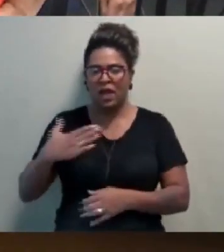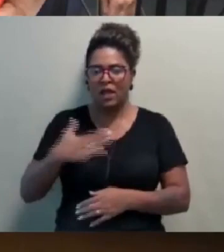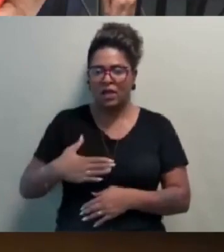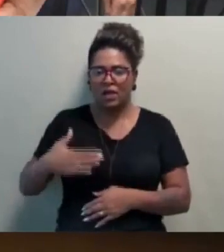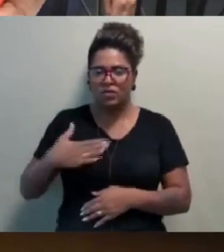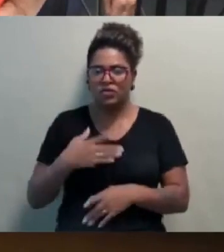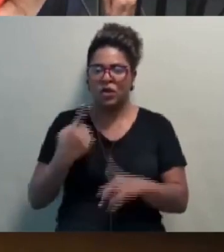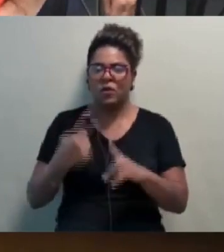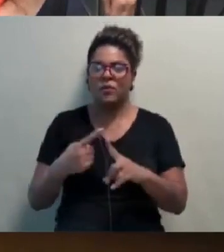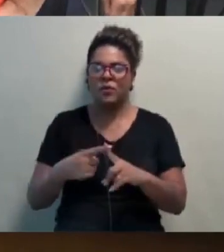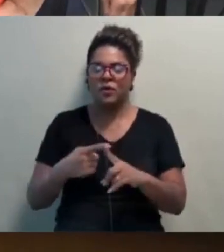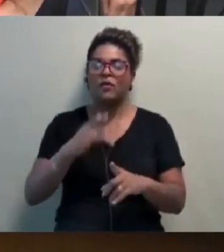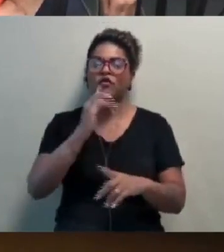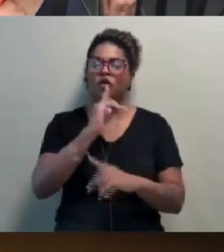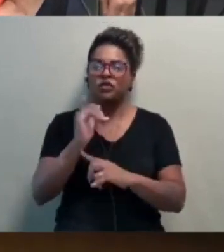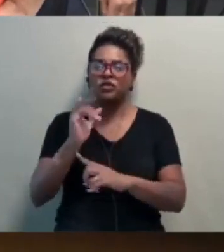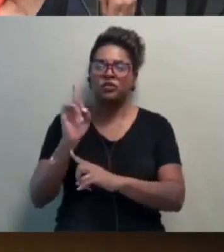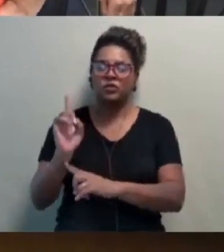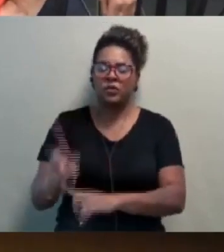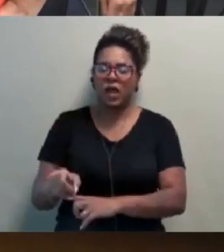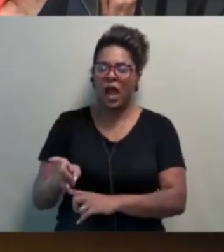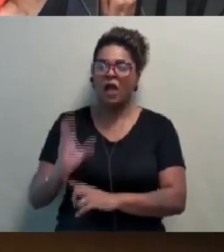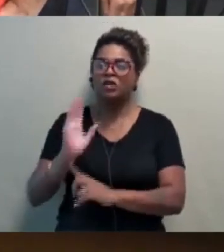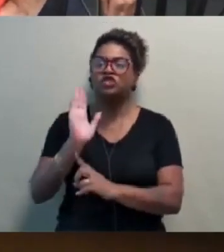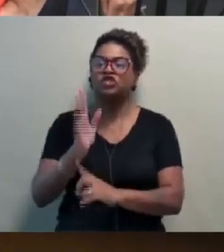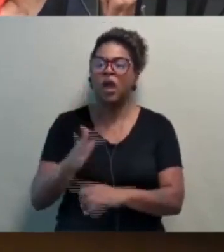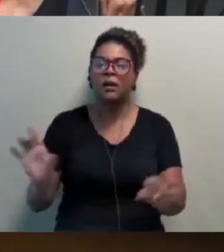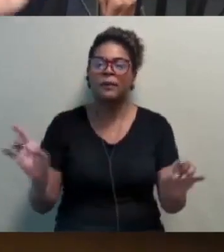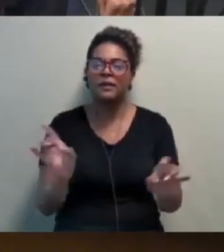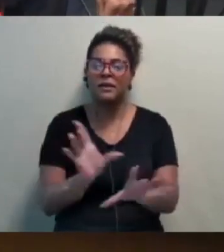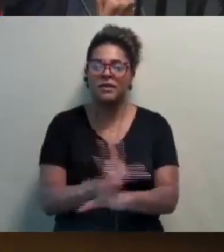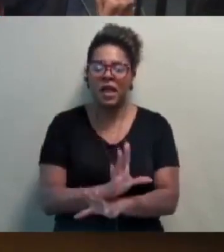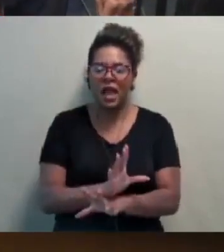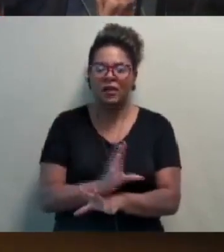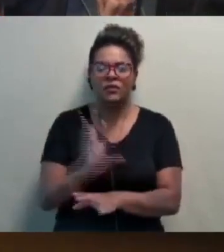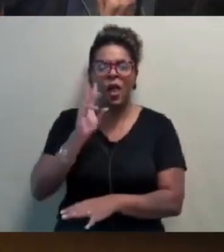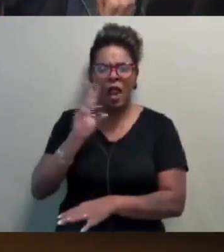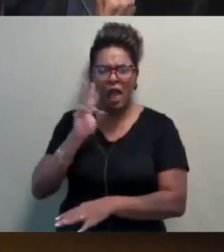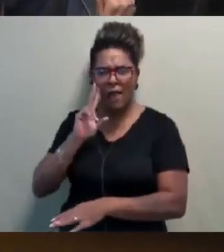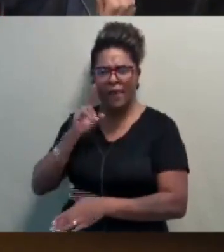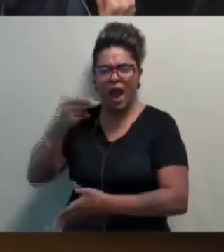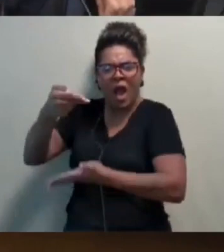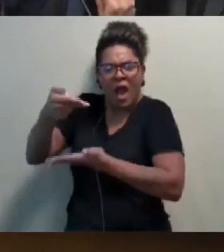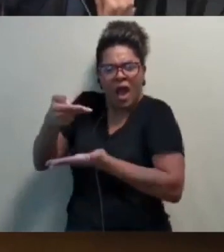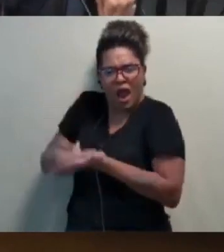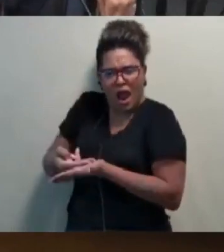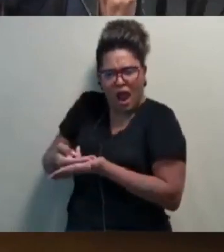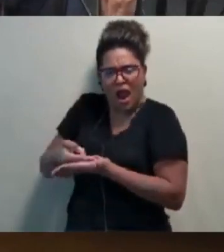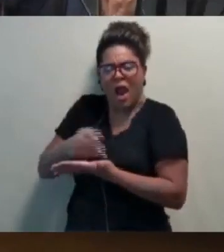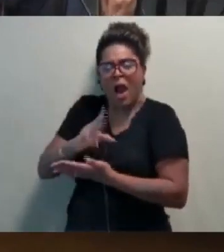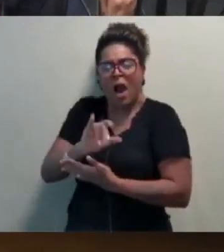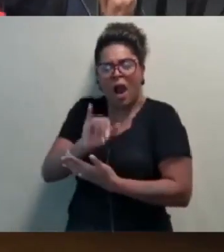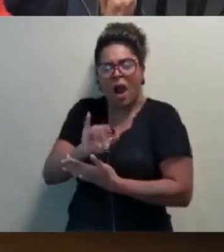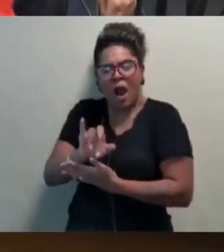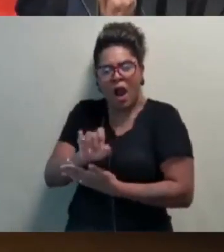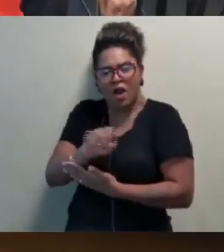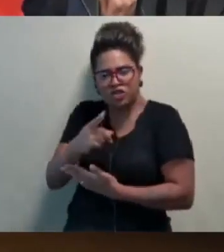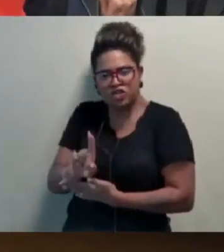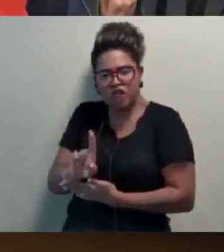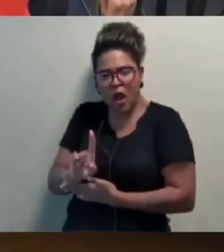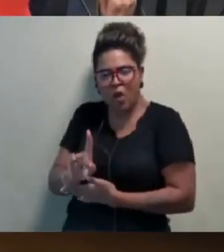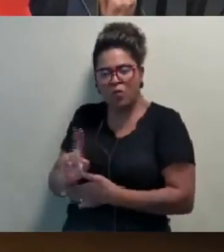dito ali, era para ter encerrado aquele caixão que eu trouxe aqui e que está guardado ali, eu espero que nunca use de